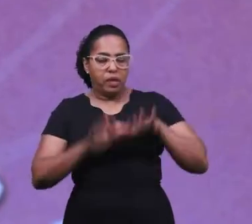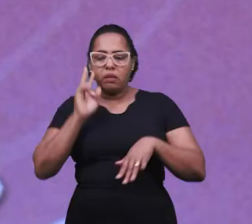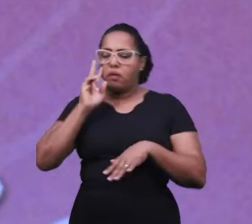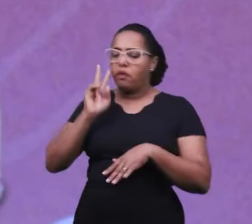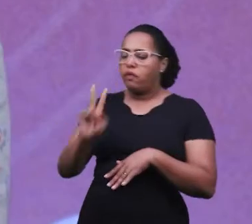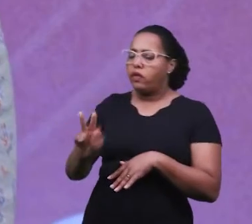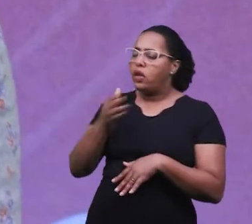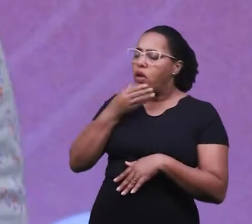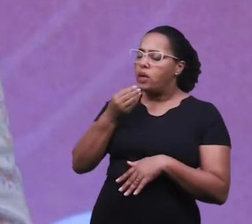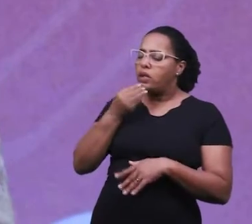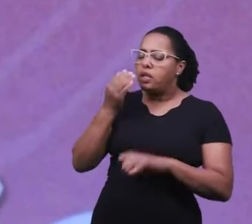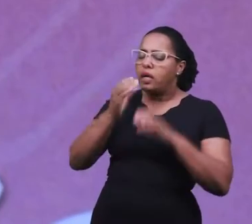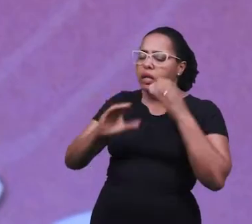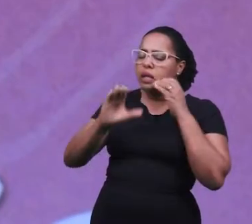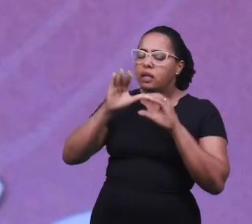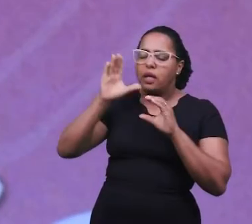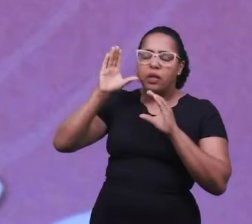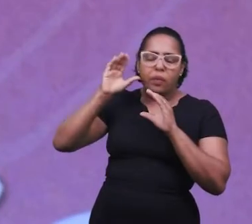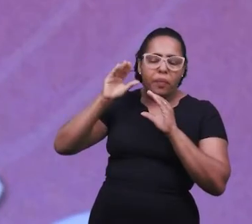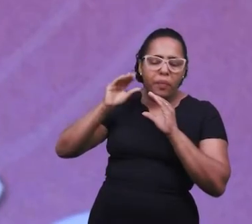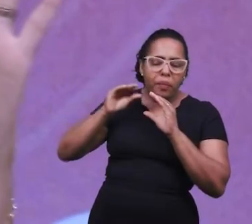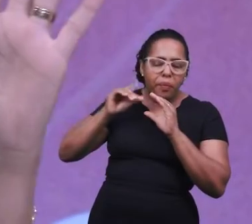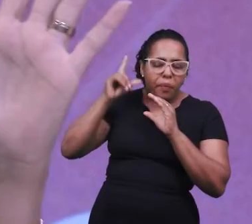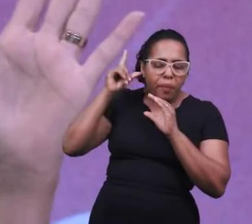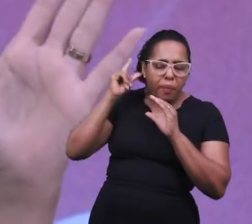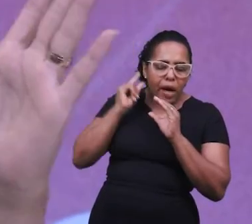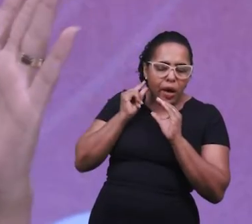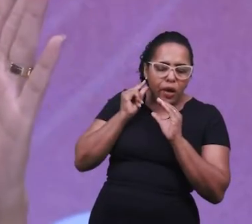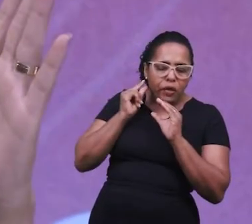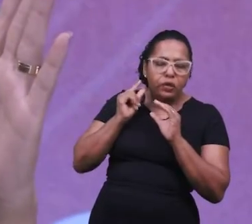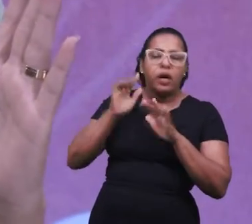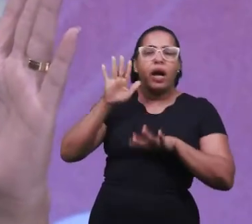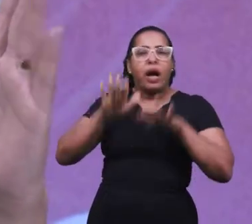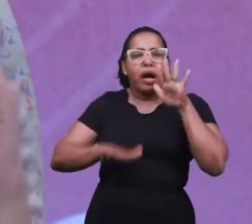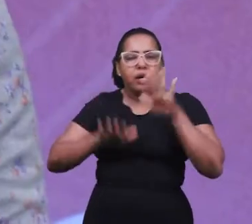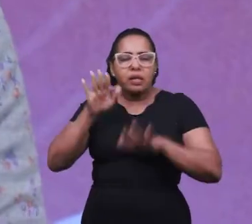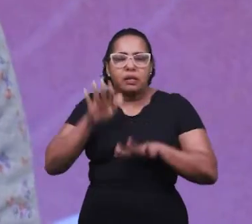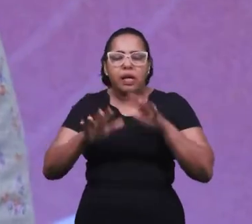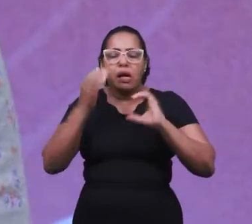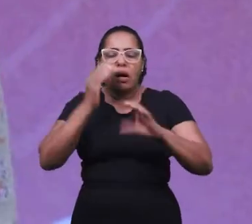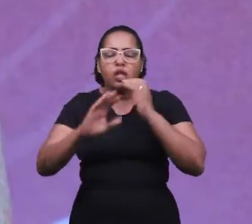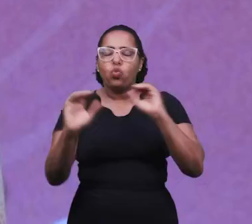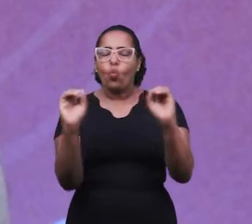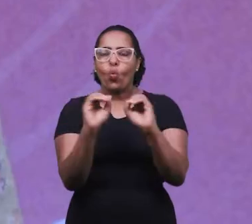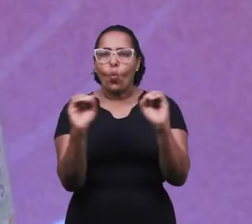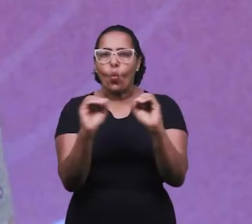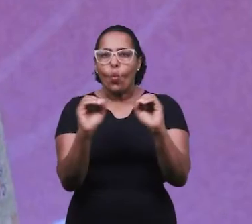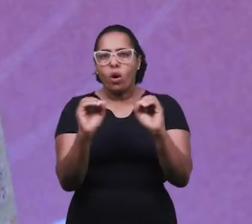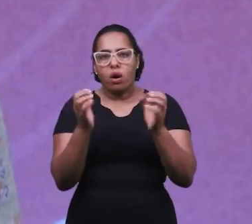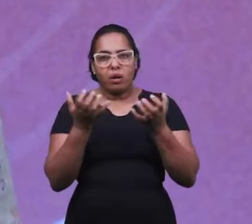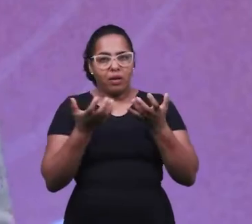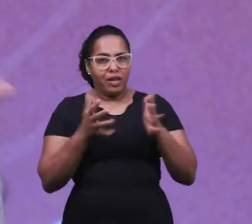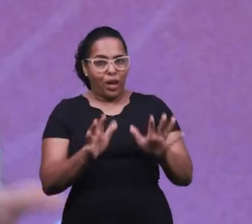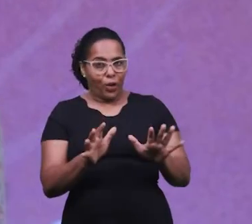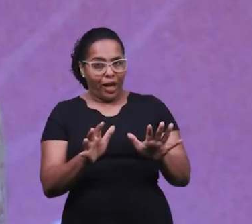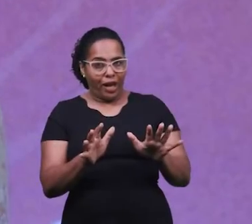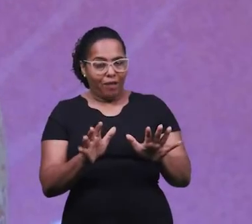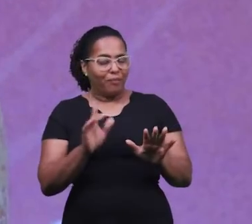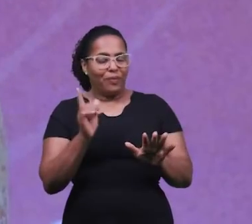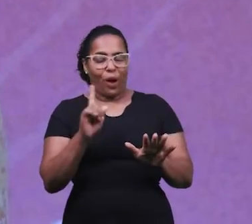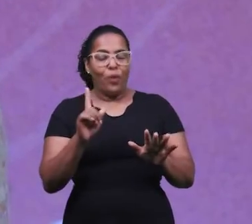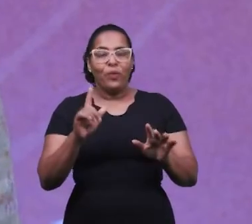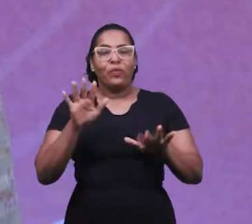a gente olha um adolescente e ele está cantando baixinho, ou às vezes ele nem está cantando, mas não é porque ele não quer cantar.